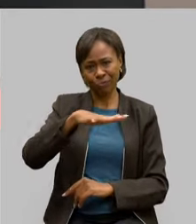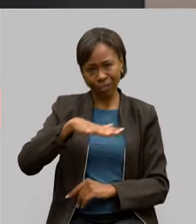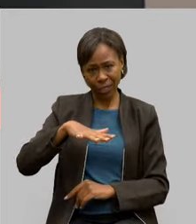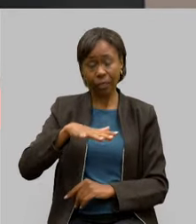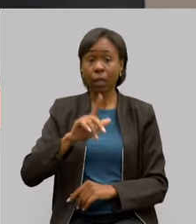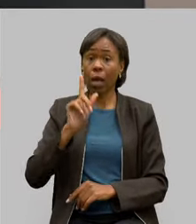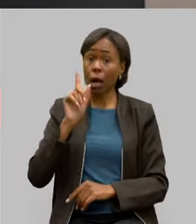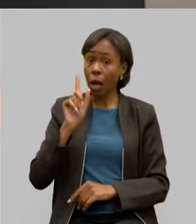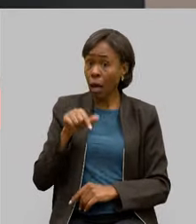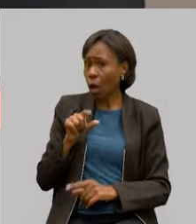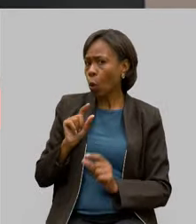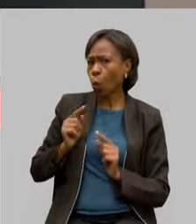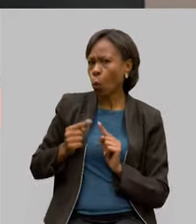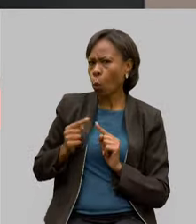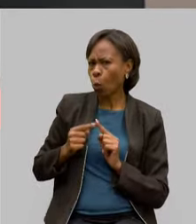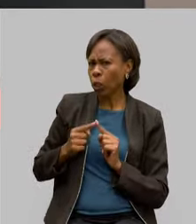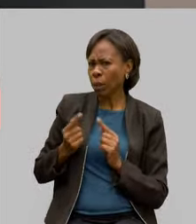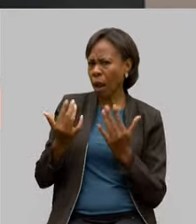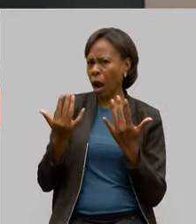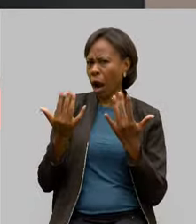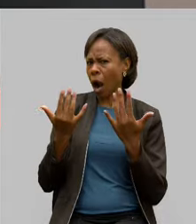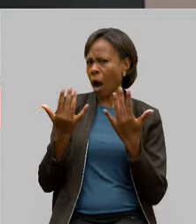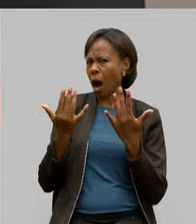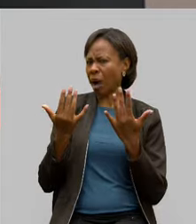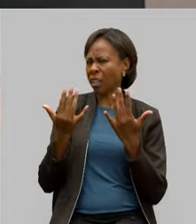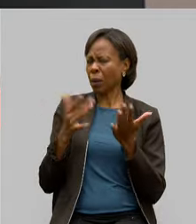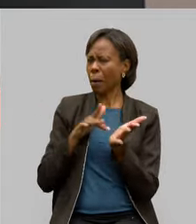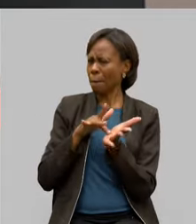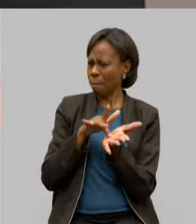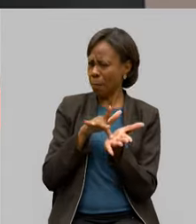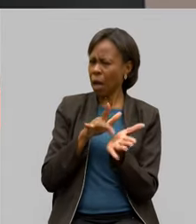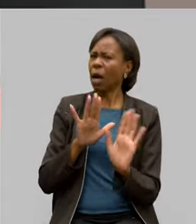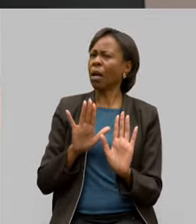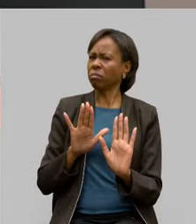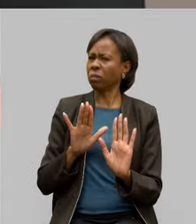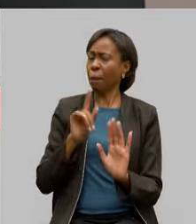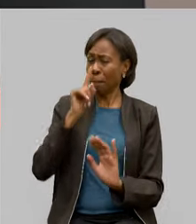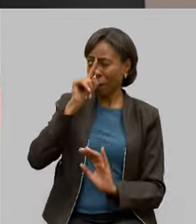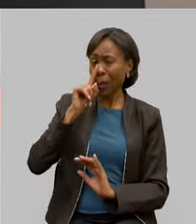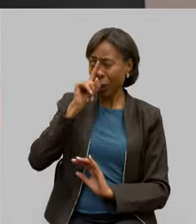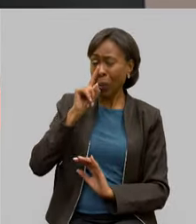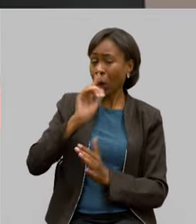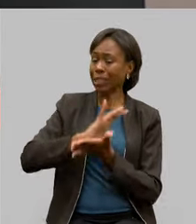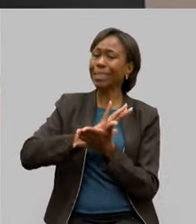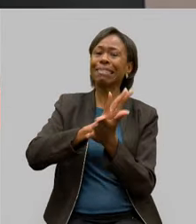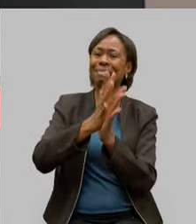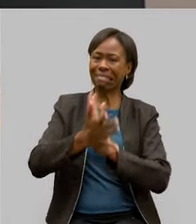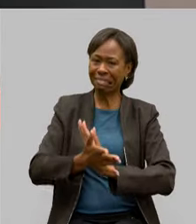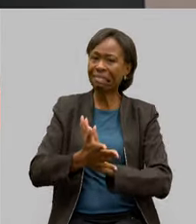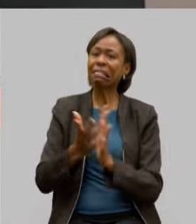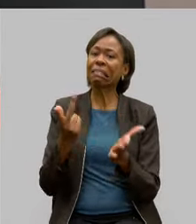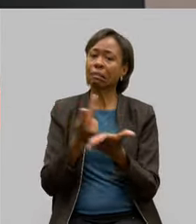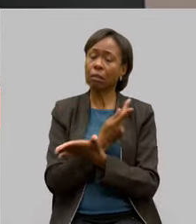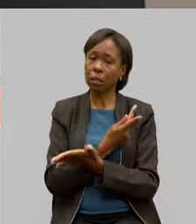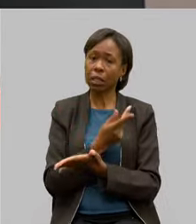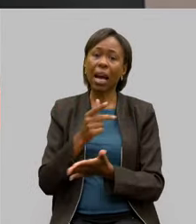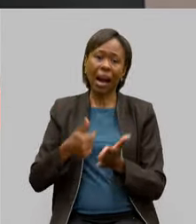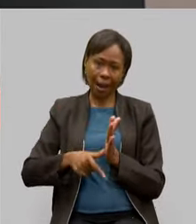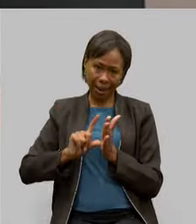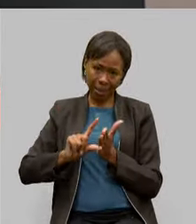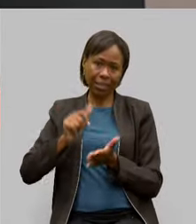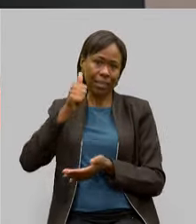verdade que é perigosa e assassina conforme a gente viu hoje mais cedo né o relato aqui da dona Cleusa